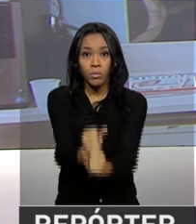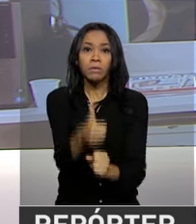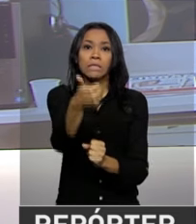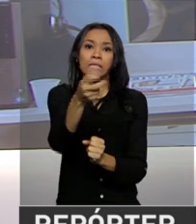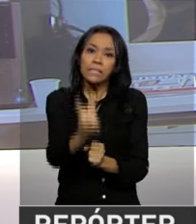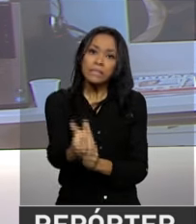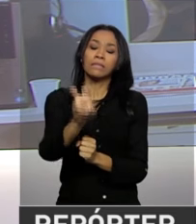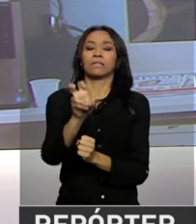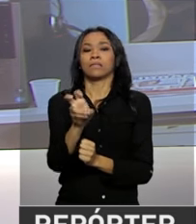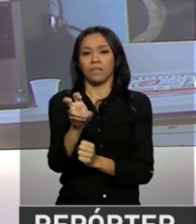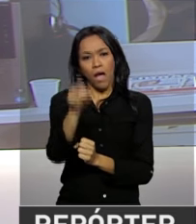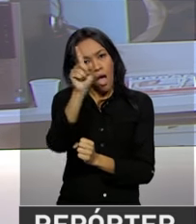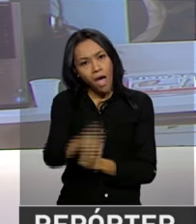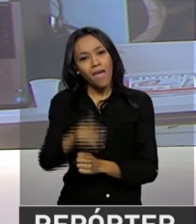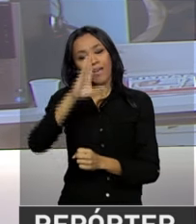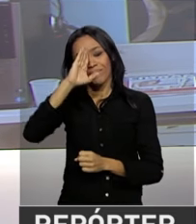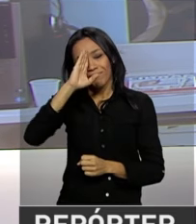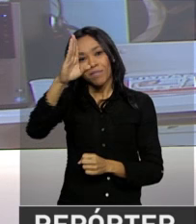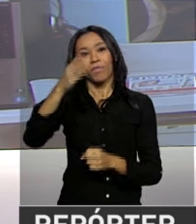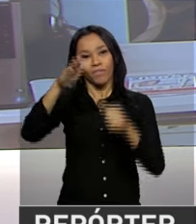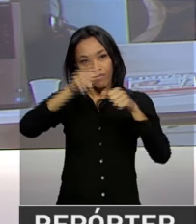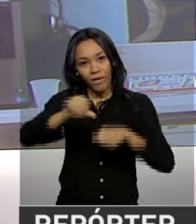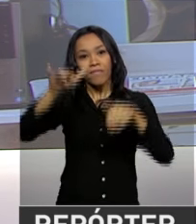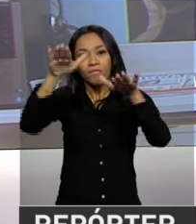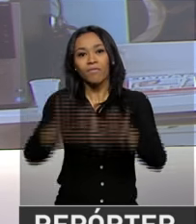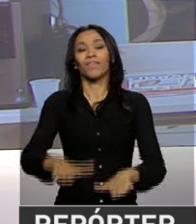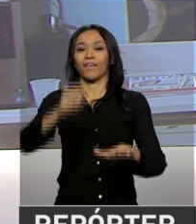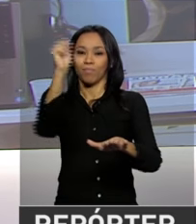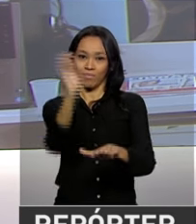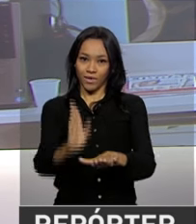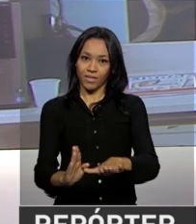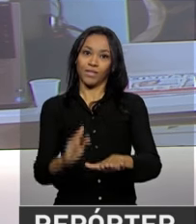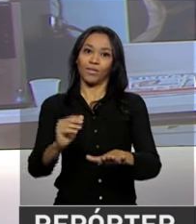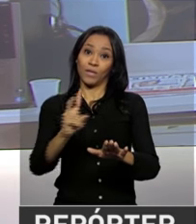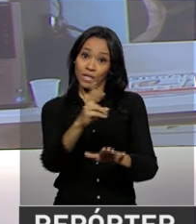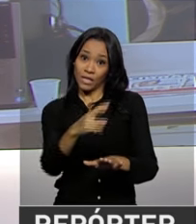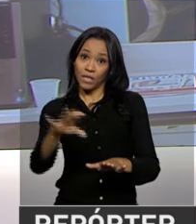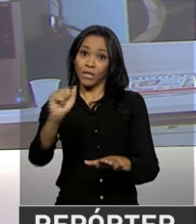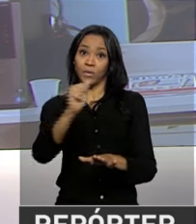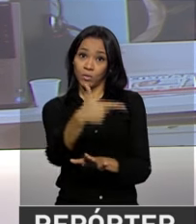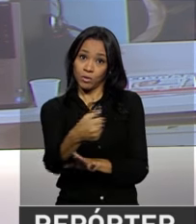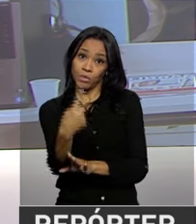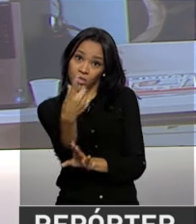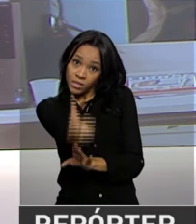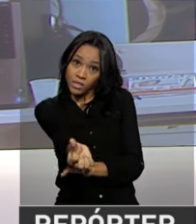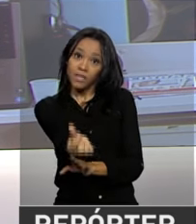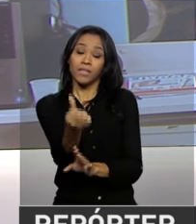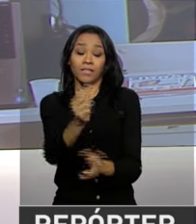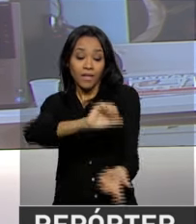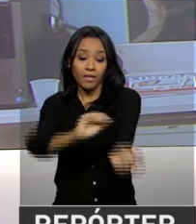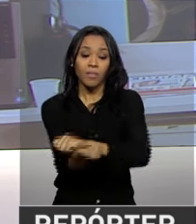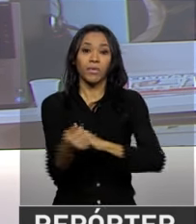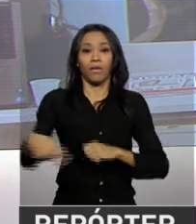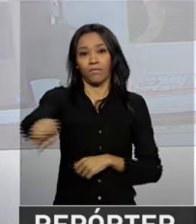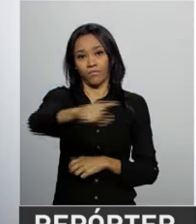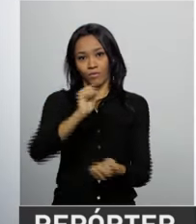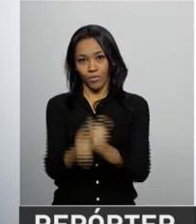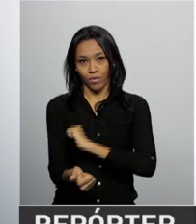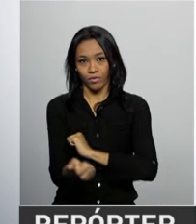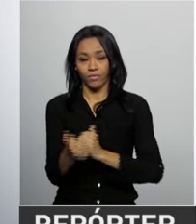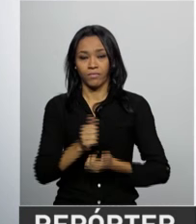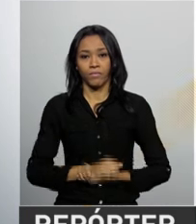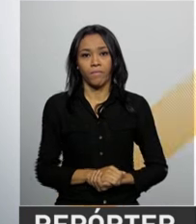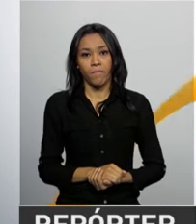Esse é o principal legado dos Jogos Paralímpicos Rio 2016 para os esportes adaptados.